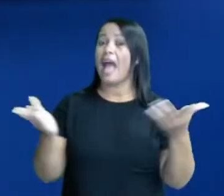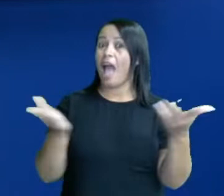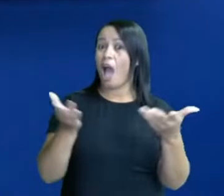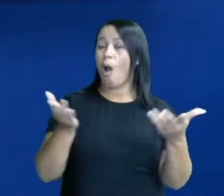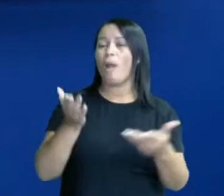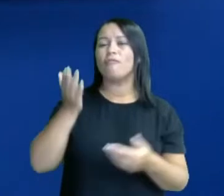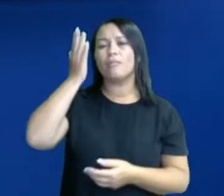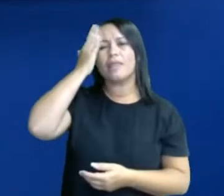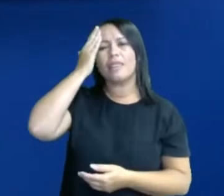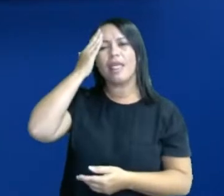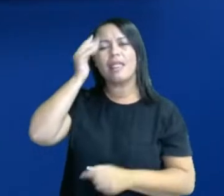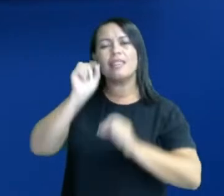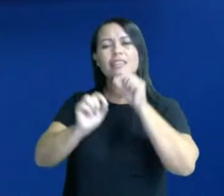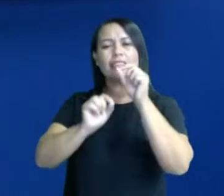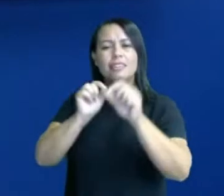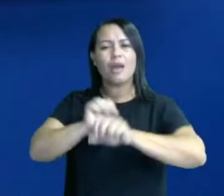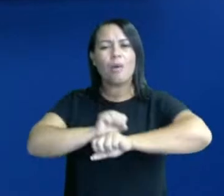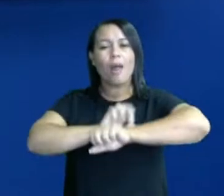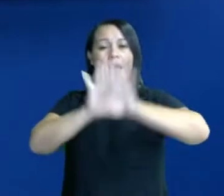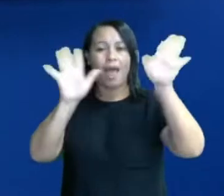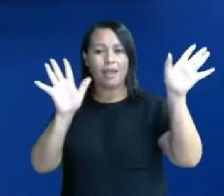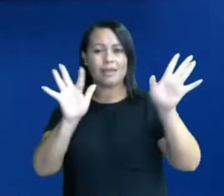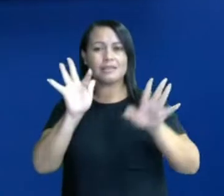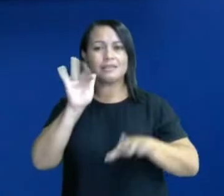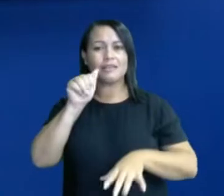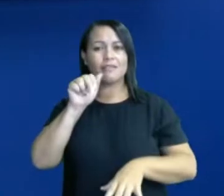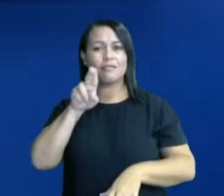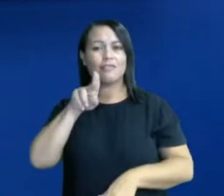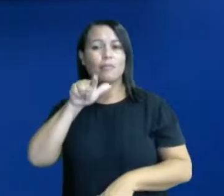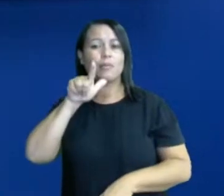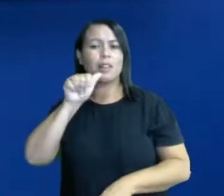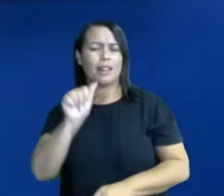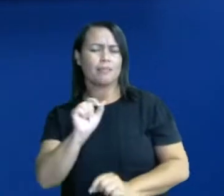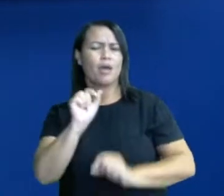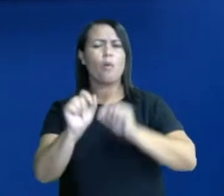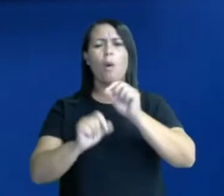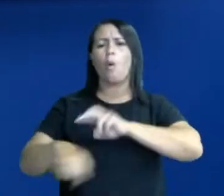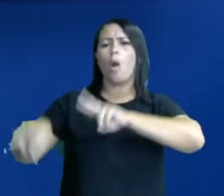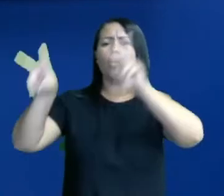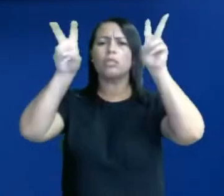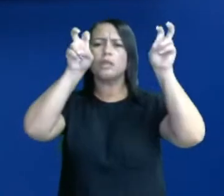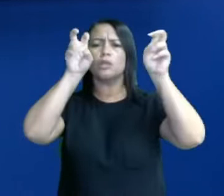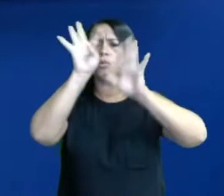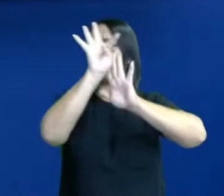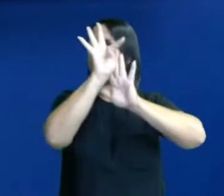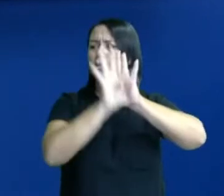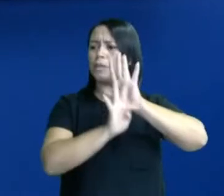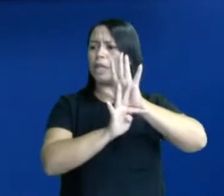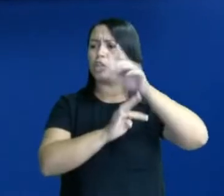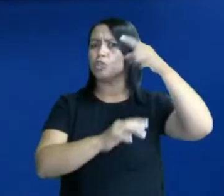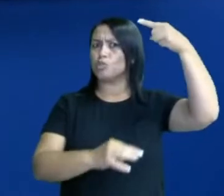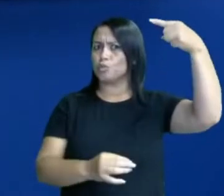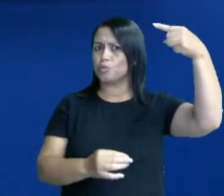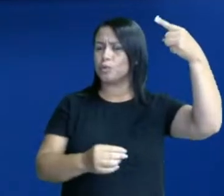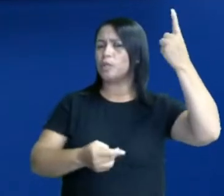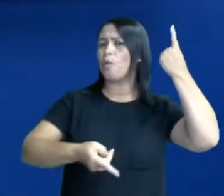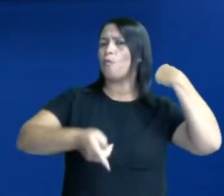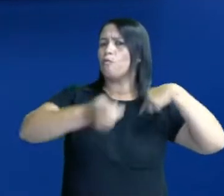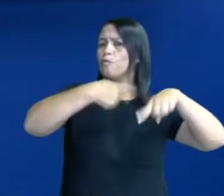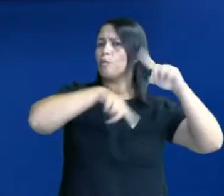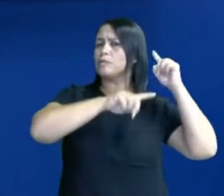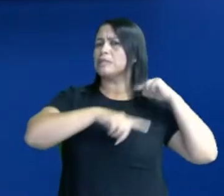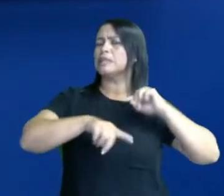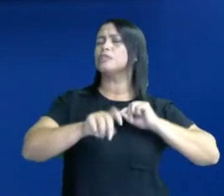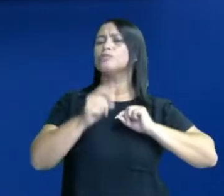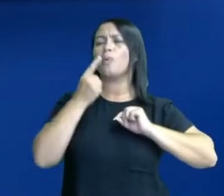Agora vamos para a interpretação da fábula. Qual é o título do texto? Então, voltando aqui,